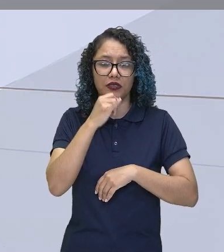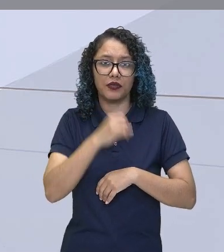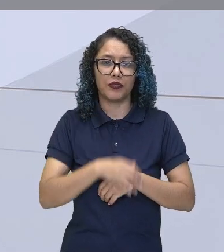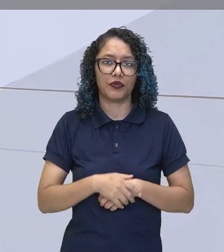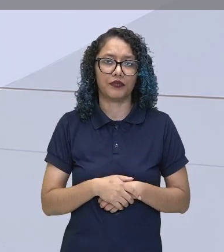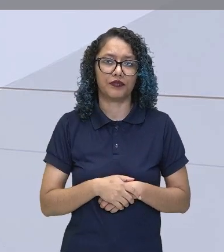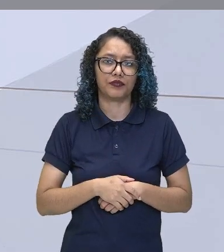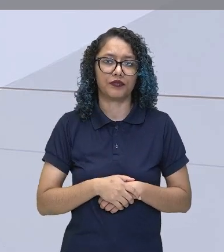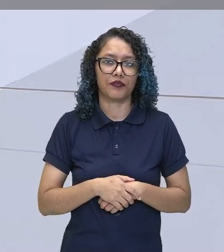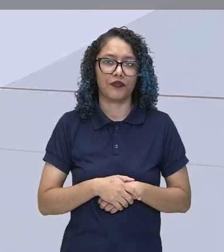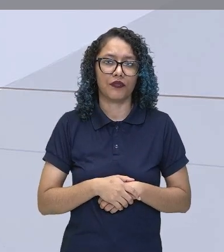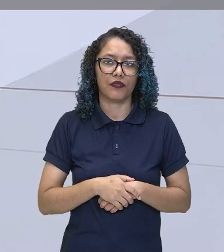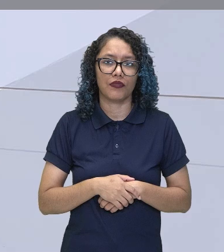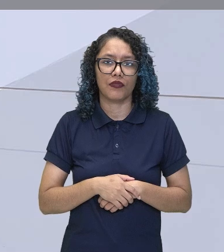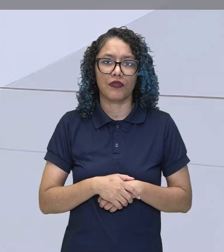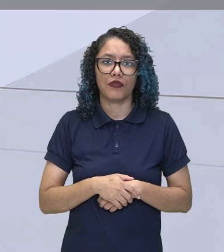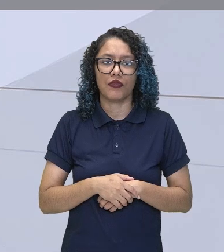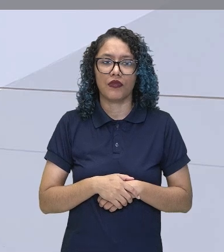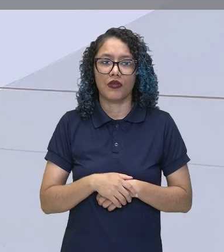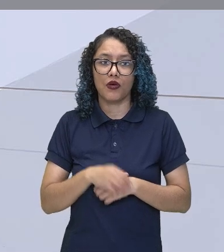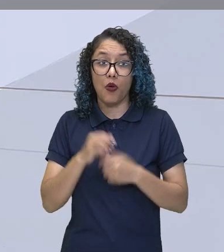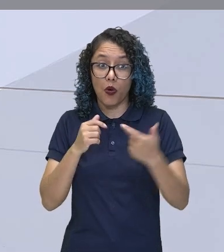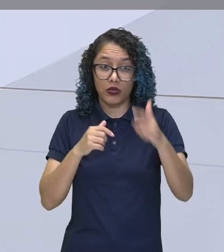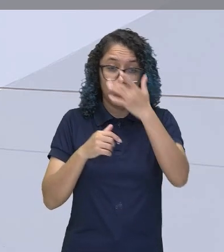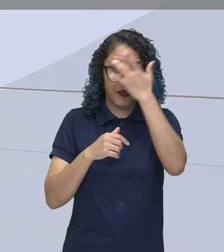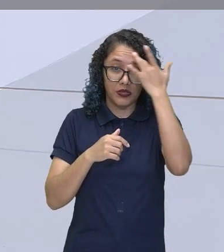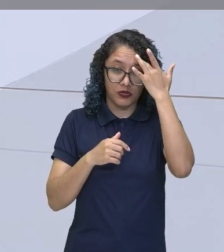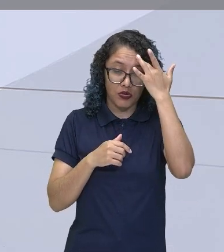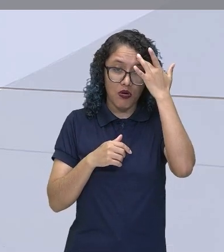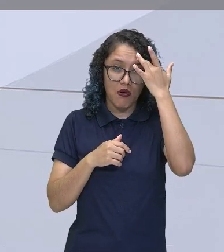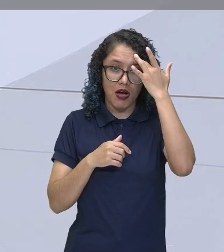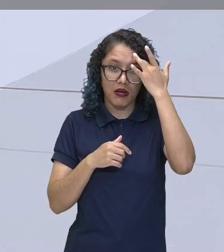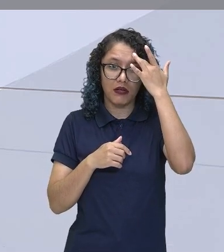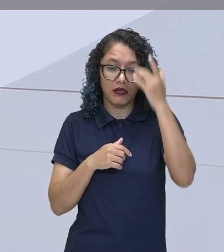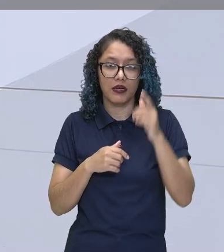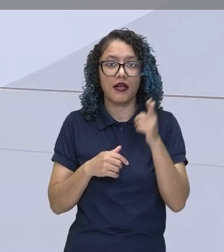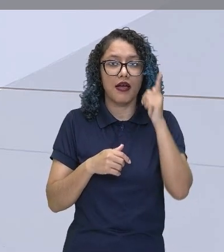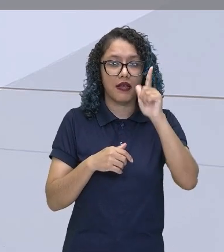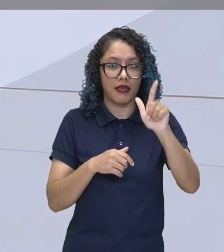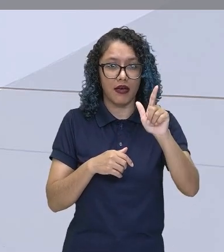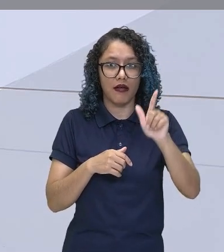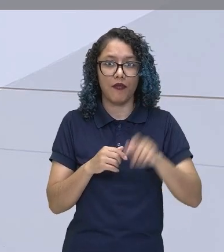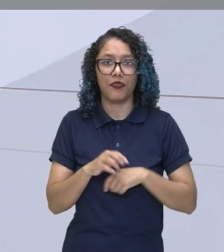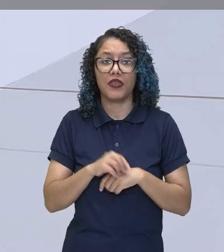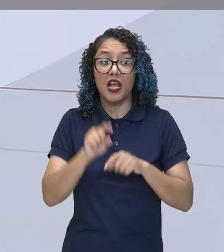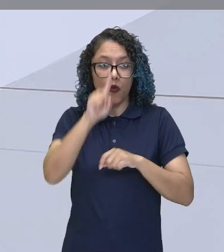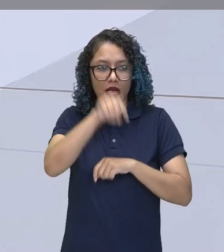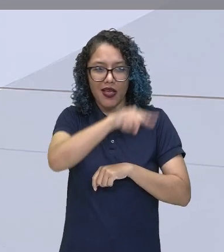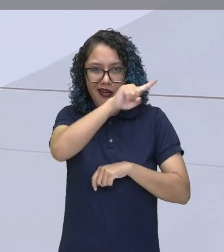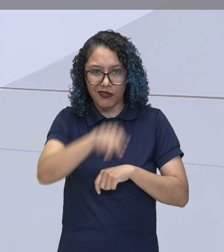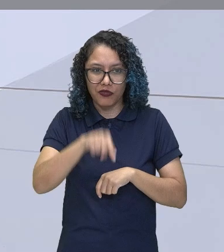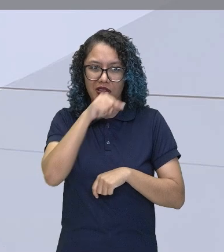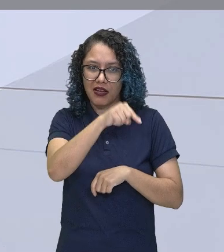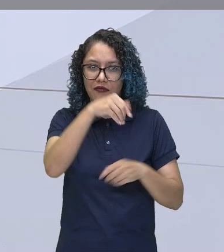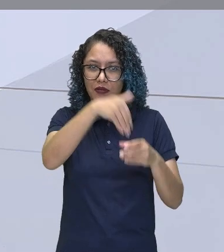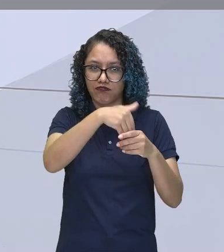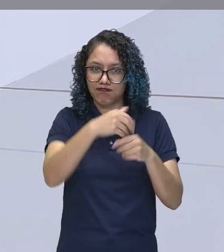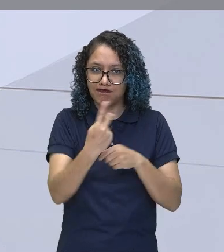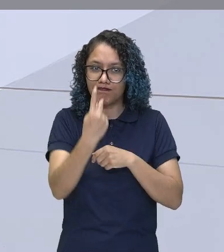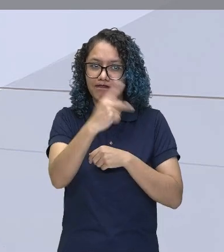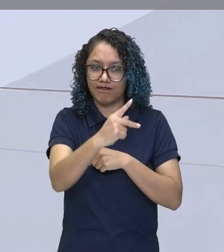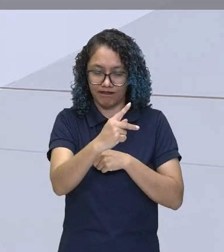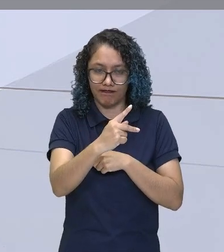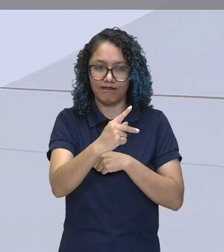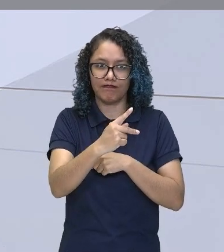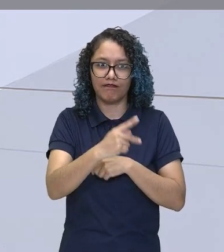federal, anulava a eleição de deputados oposicionistas, garantindo a maioria ao partido oficial. Então, o